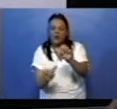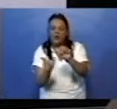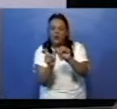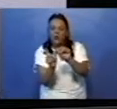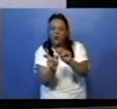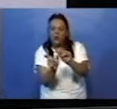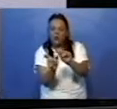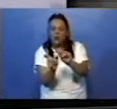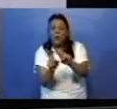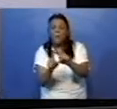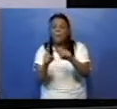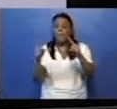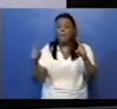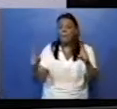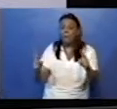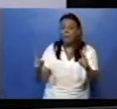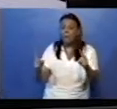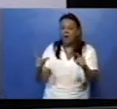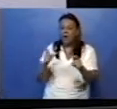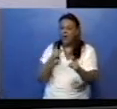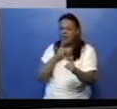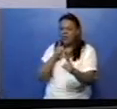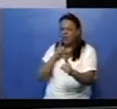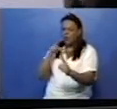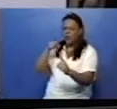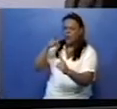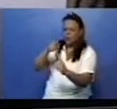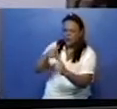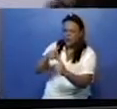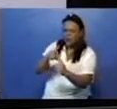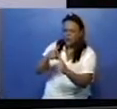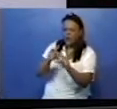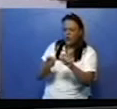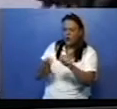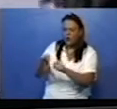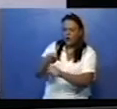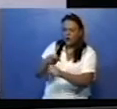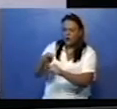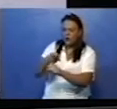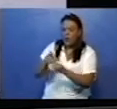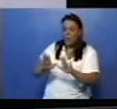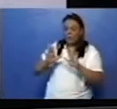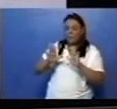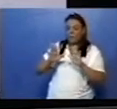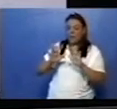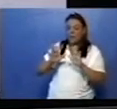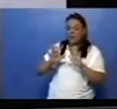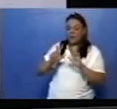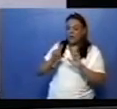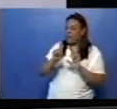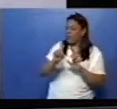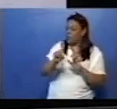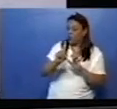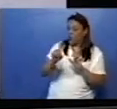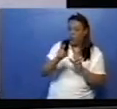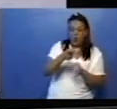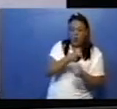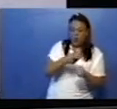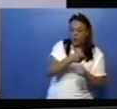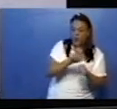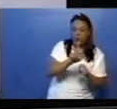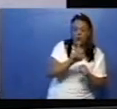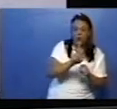substantivo, porém, tem a função de adjetivo, só que, ao invés de a gente falar que é só um adjetivo, a gente vai falar que é